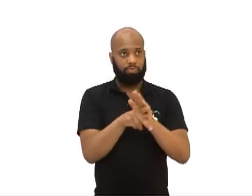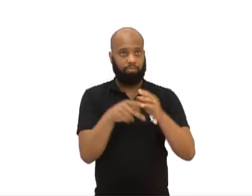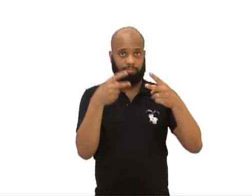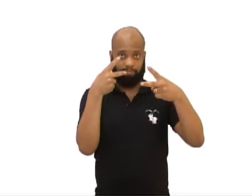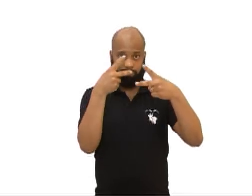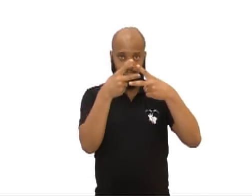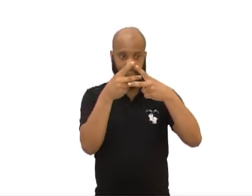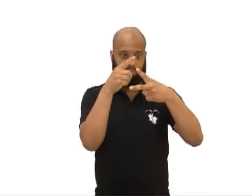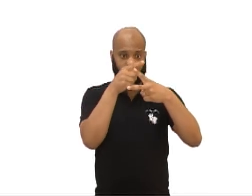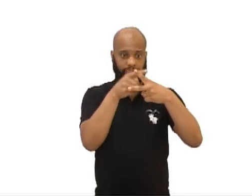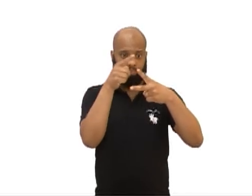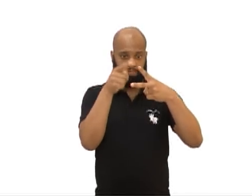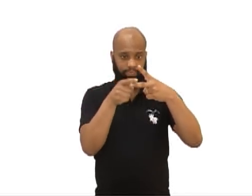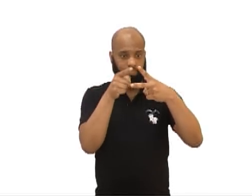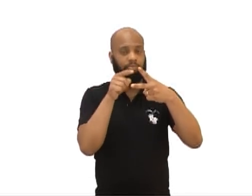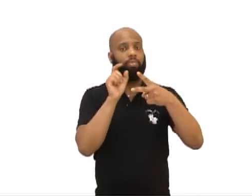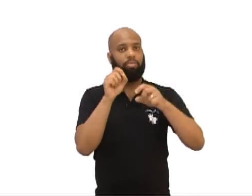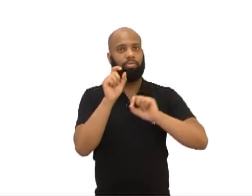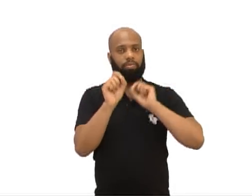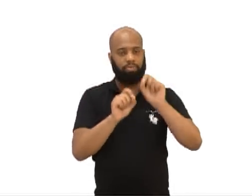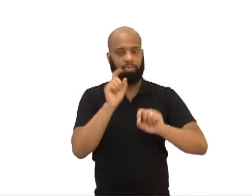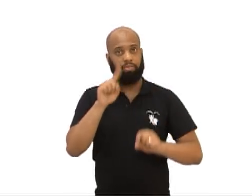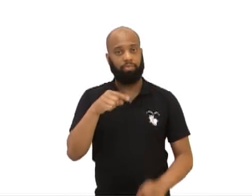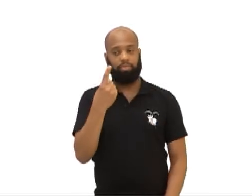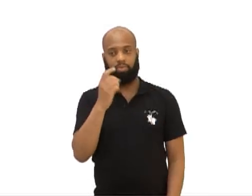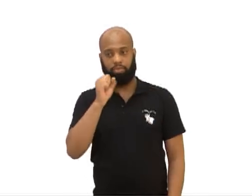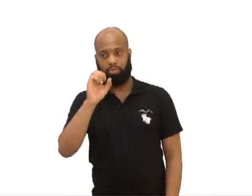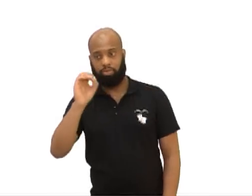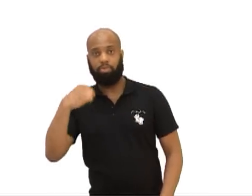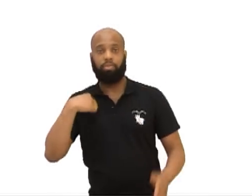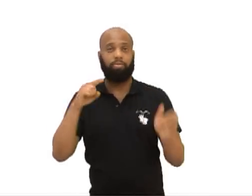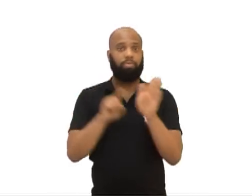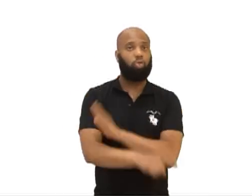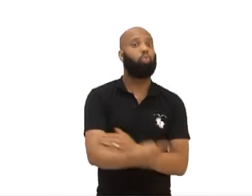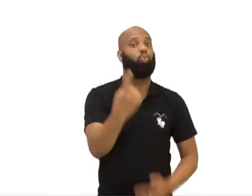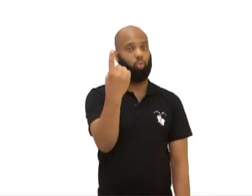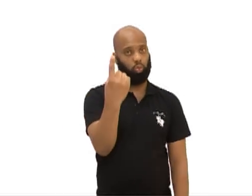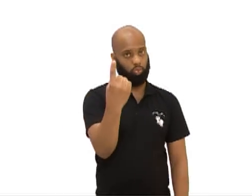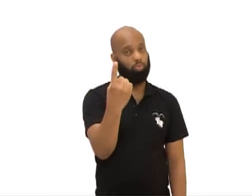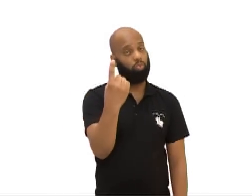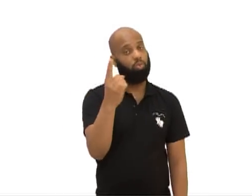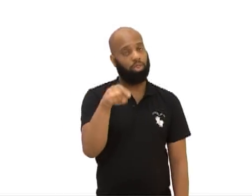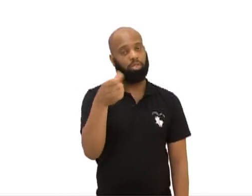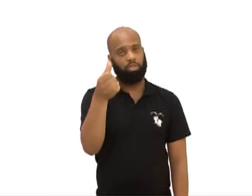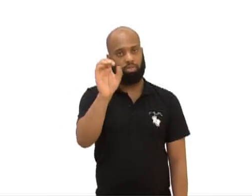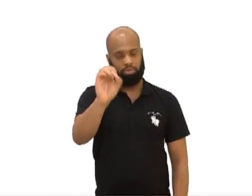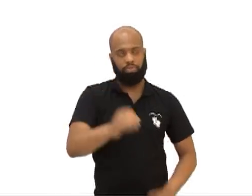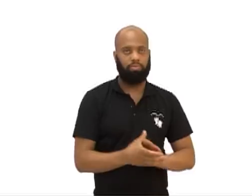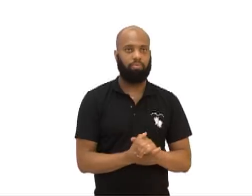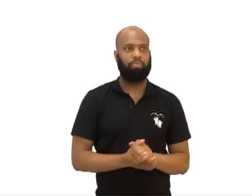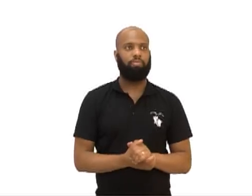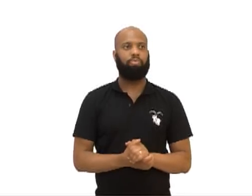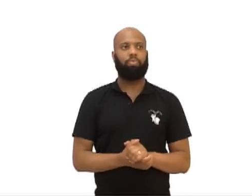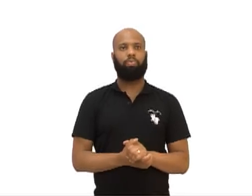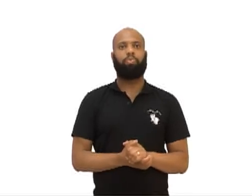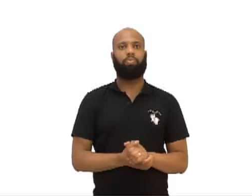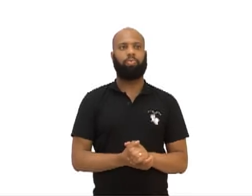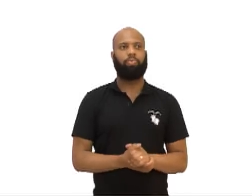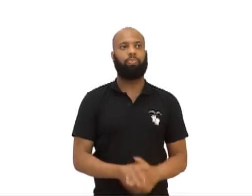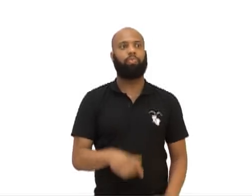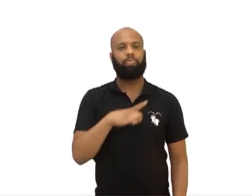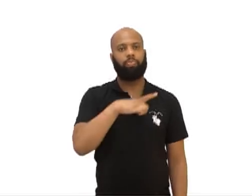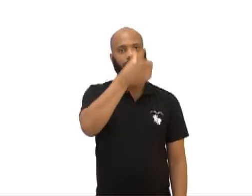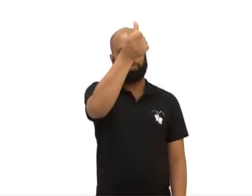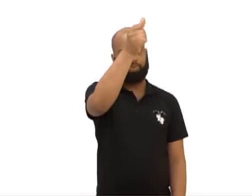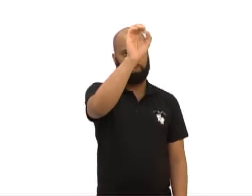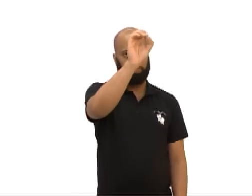3 ângulos, é que dá 180. Mas a pergunta é quanto mede o ângulo interno do triângulo equilátero. No triângulo equilátero é 60,